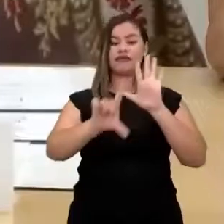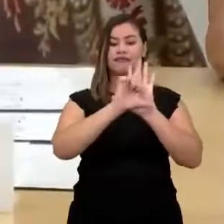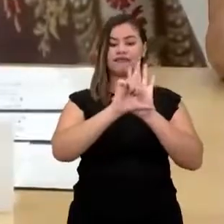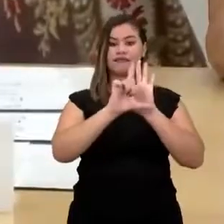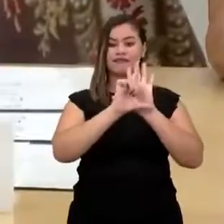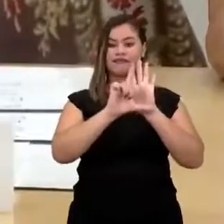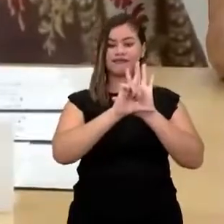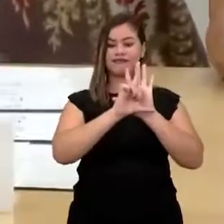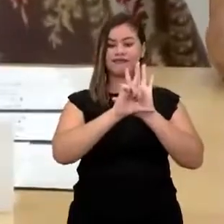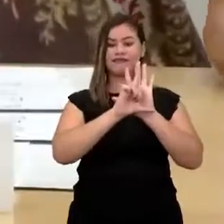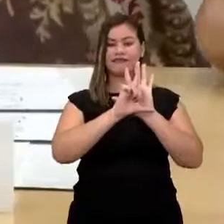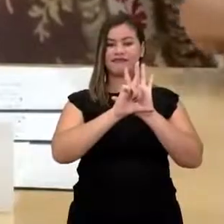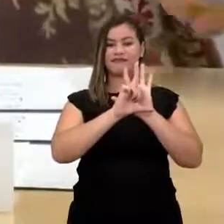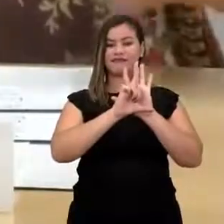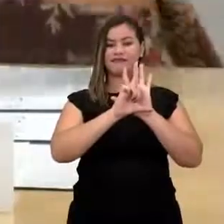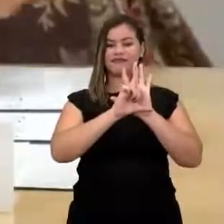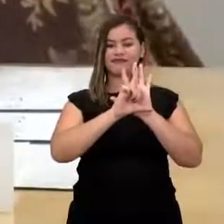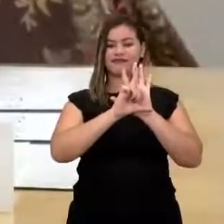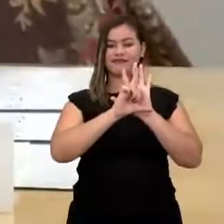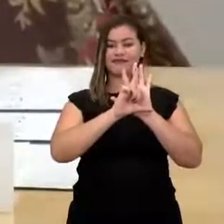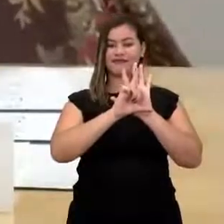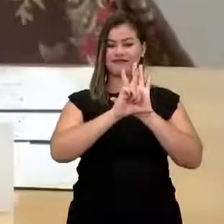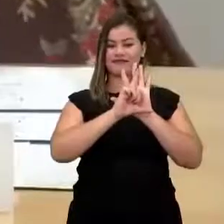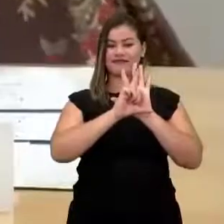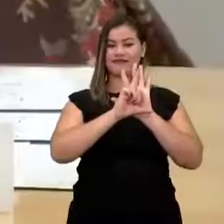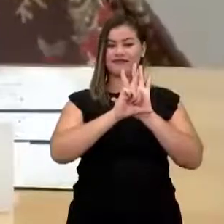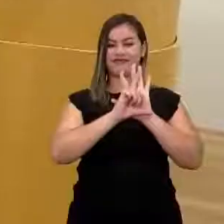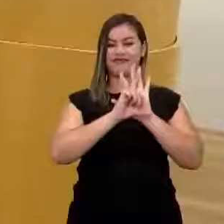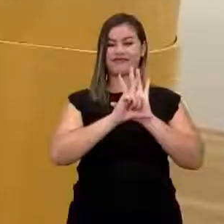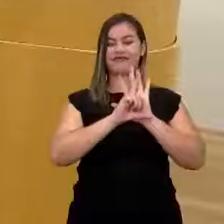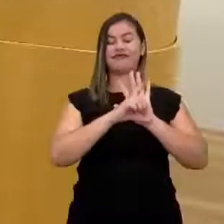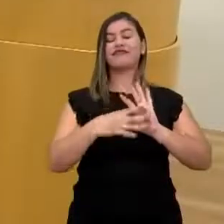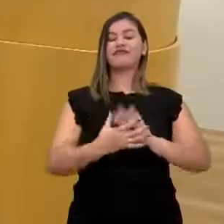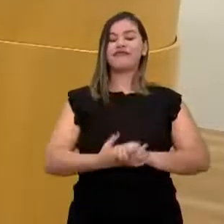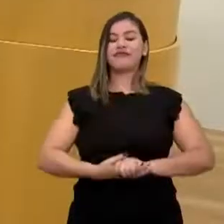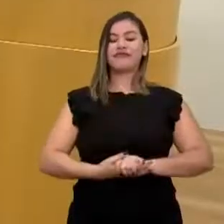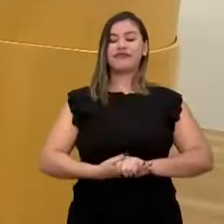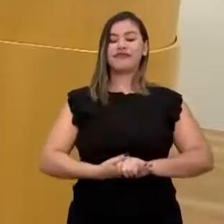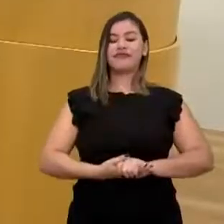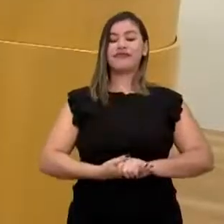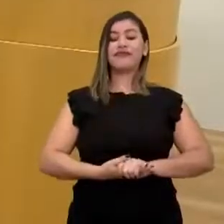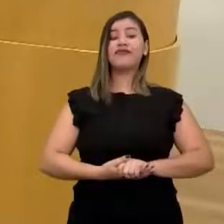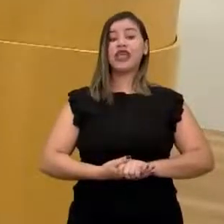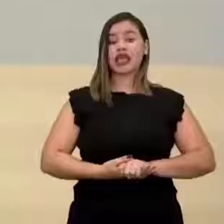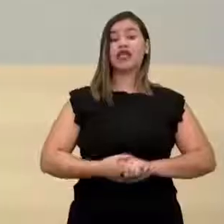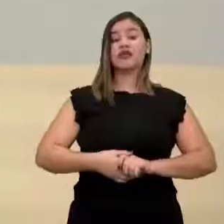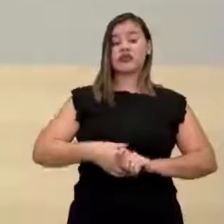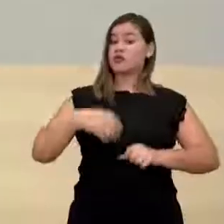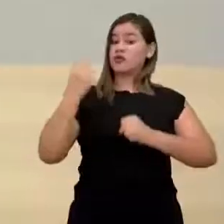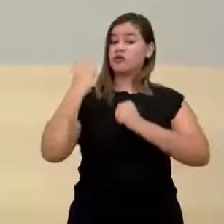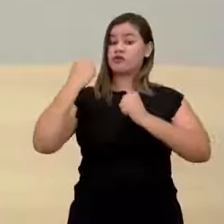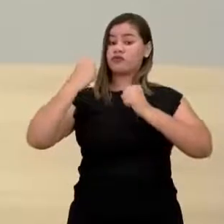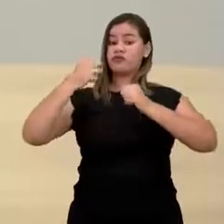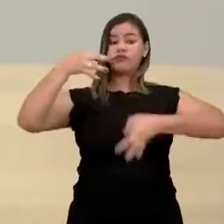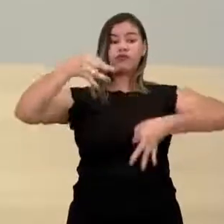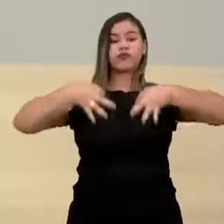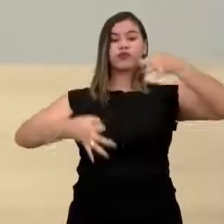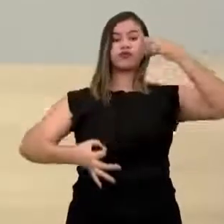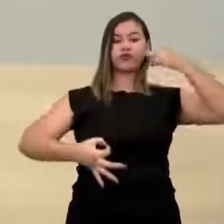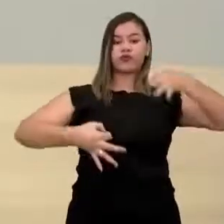olha lá, poder legislativo. E temos também o poder